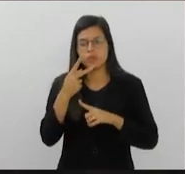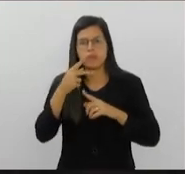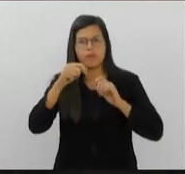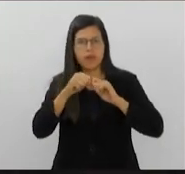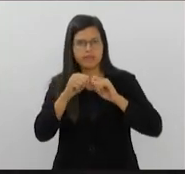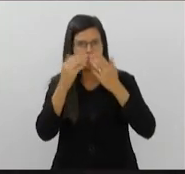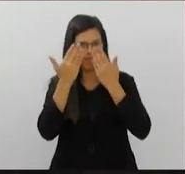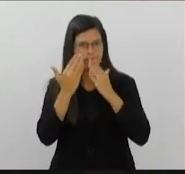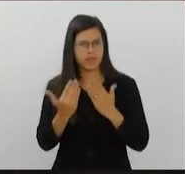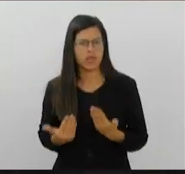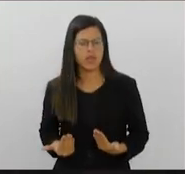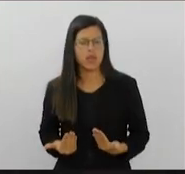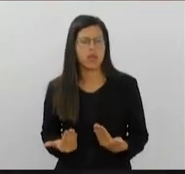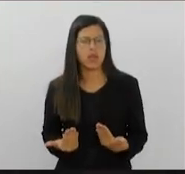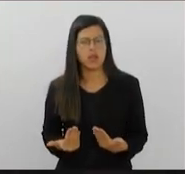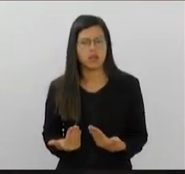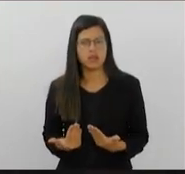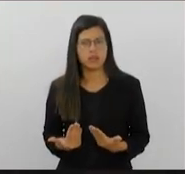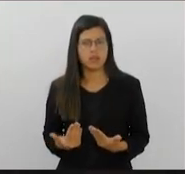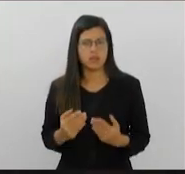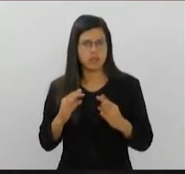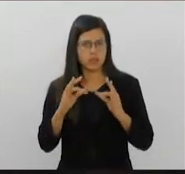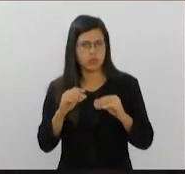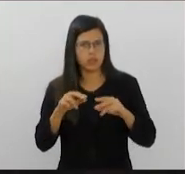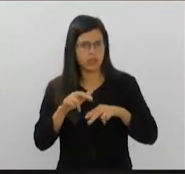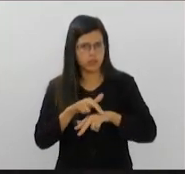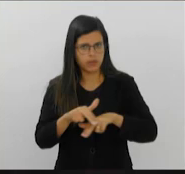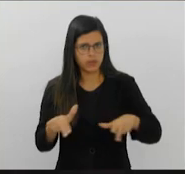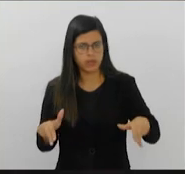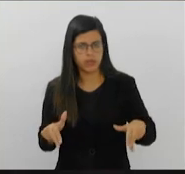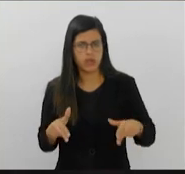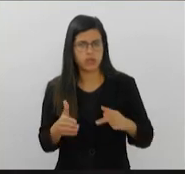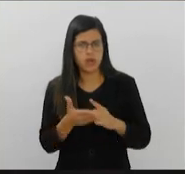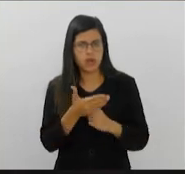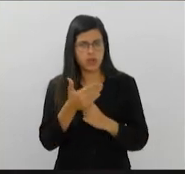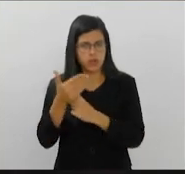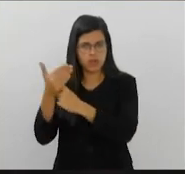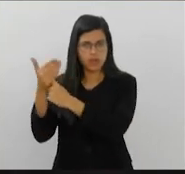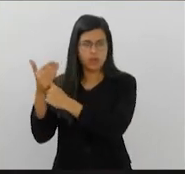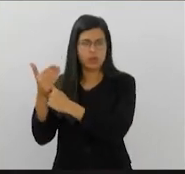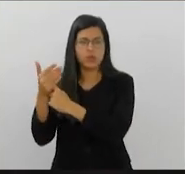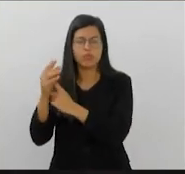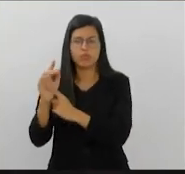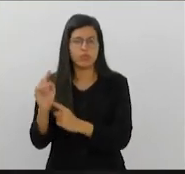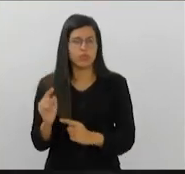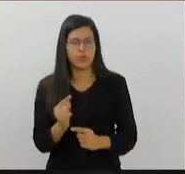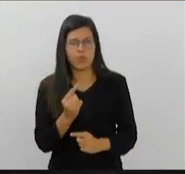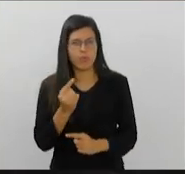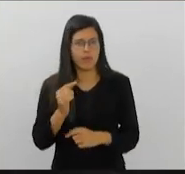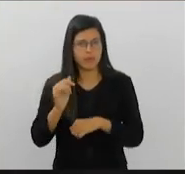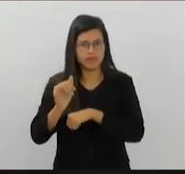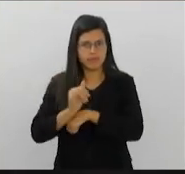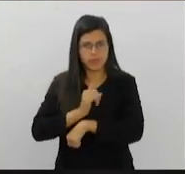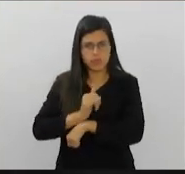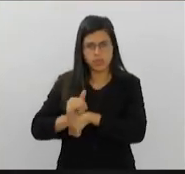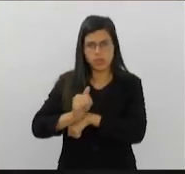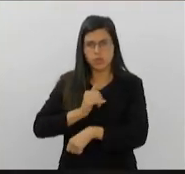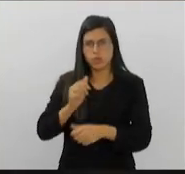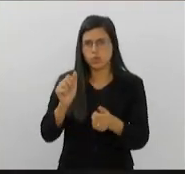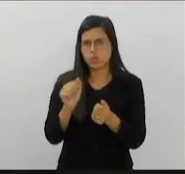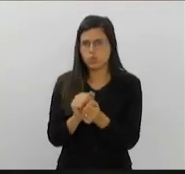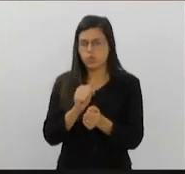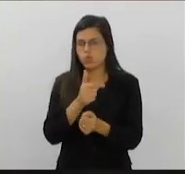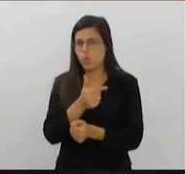partindo de um pressuposto de toda essa diversidade, a tecnologia é uma das ferramentas que, junto com outras